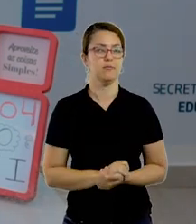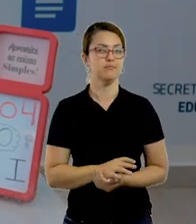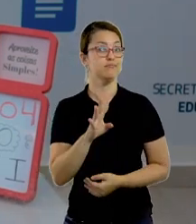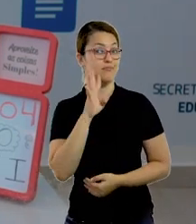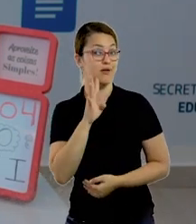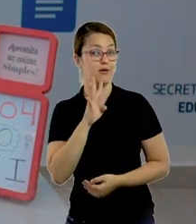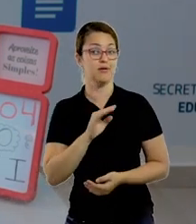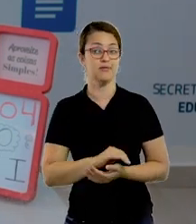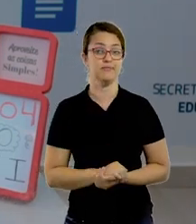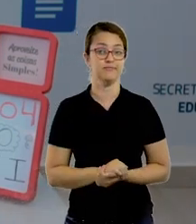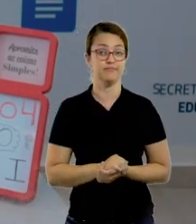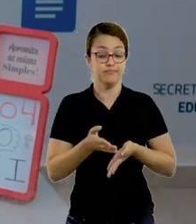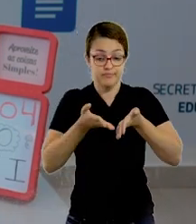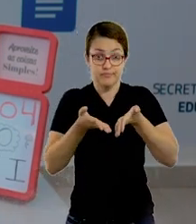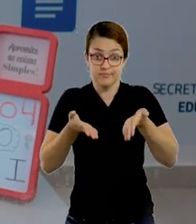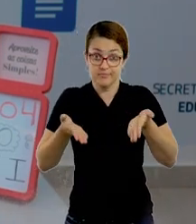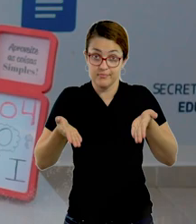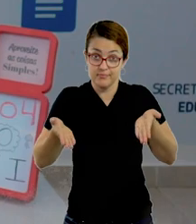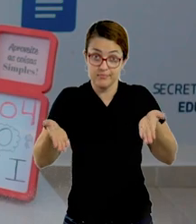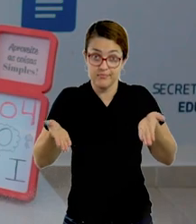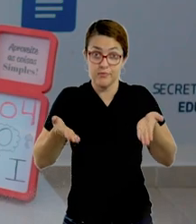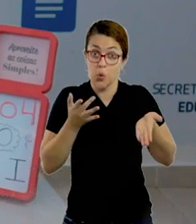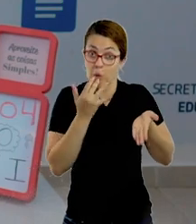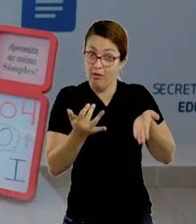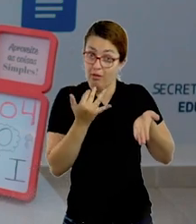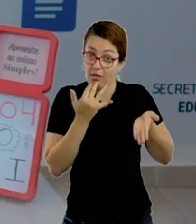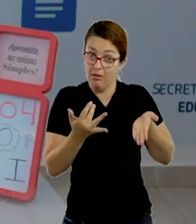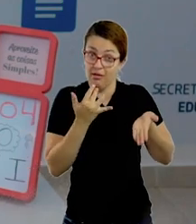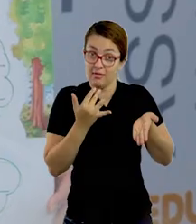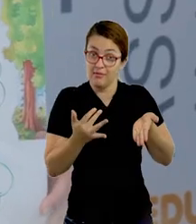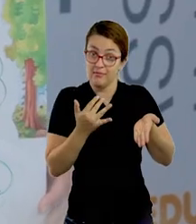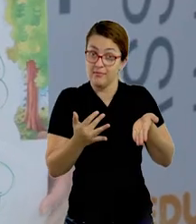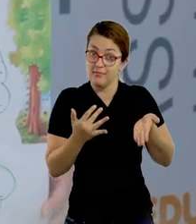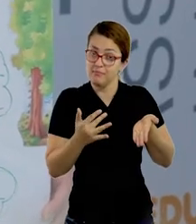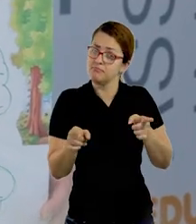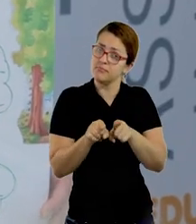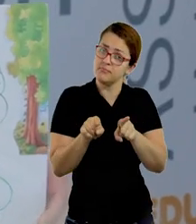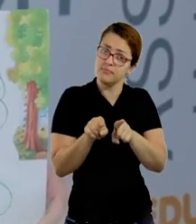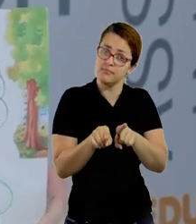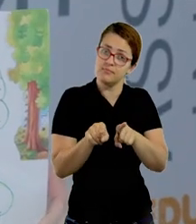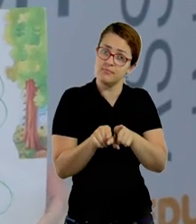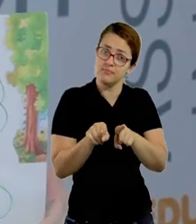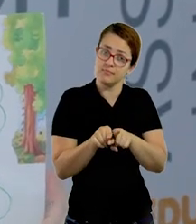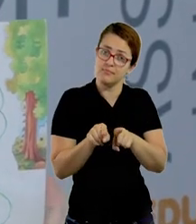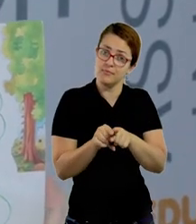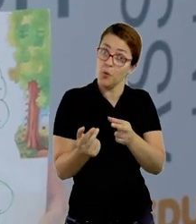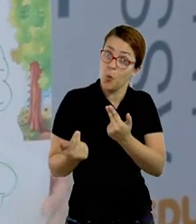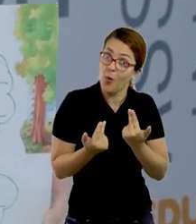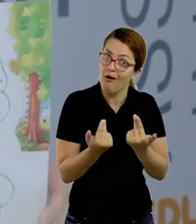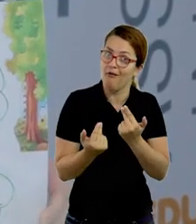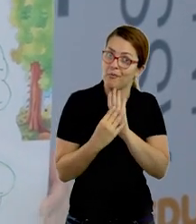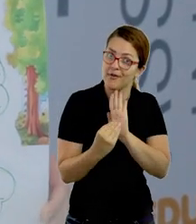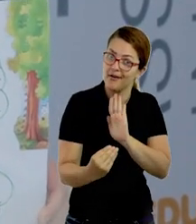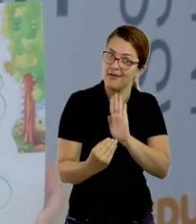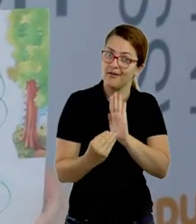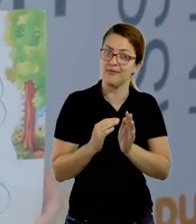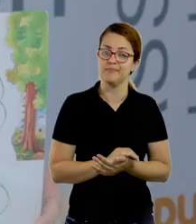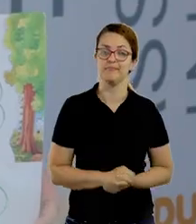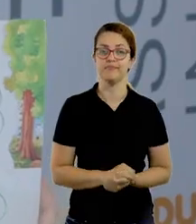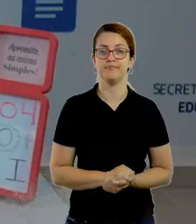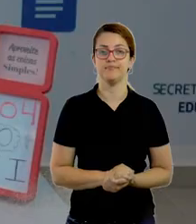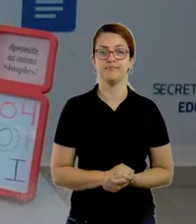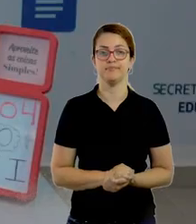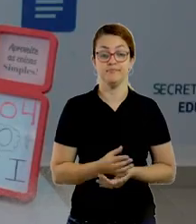atividade? Olha que legal, eu fiz essa e deixei bem colorida. Que tal vocês também fazerem a mesma